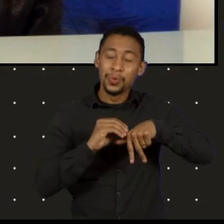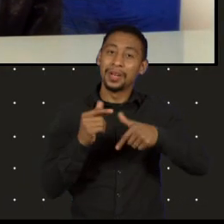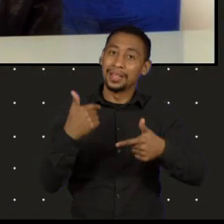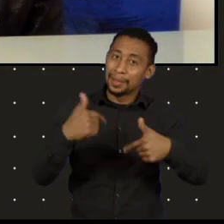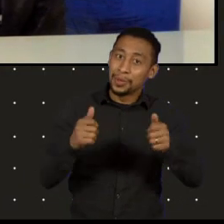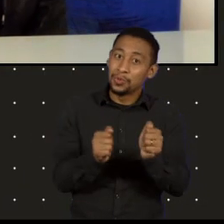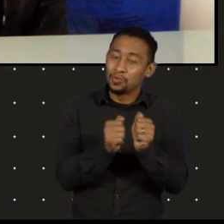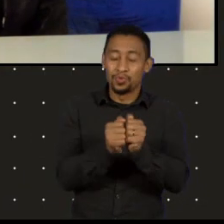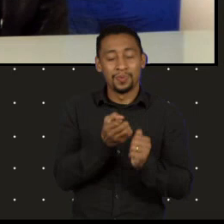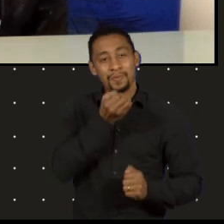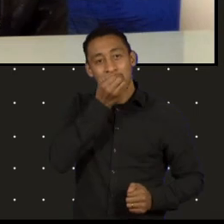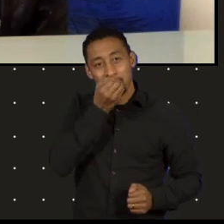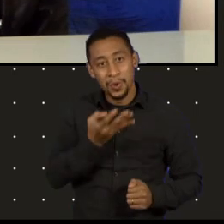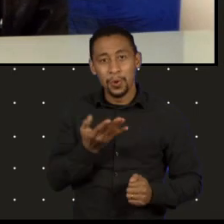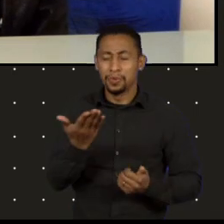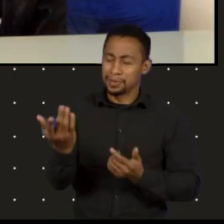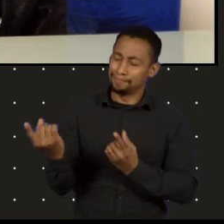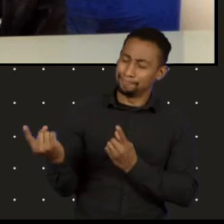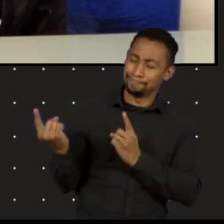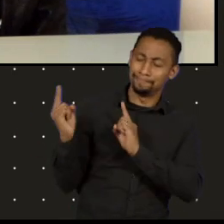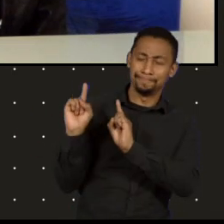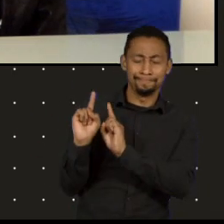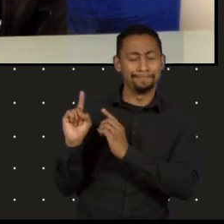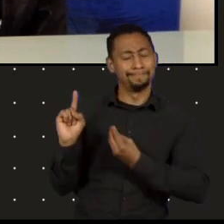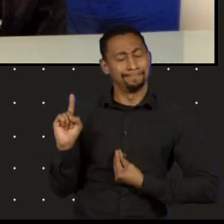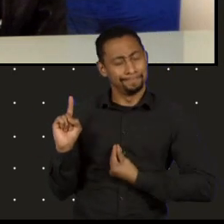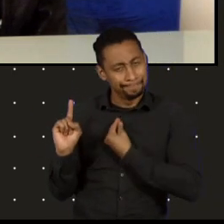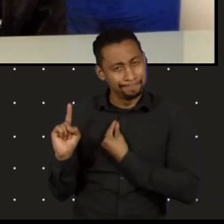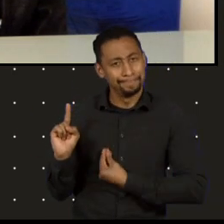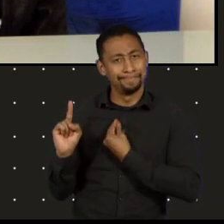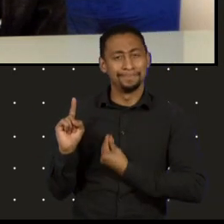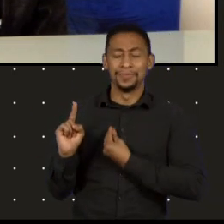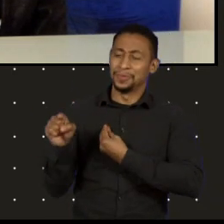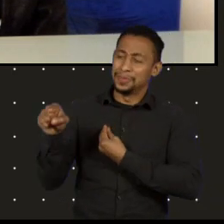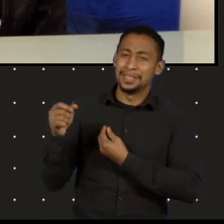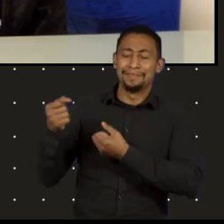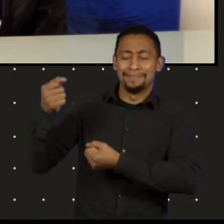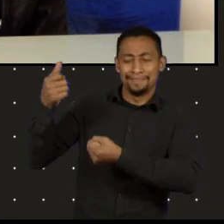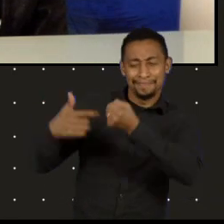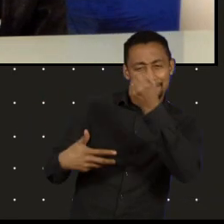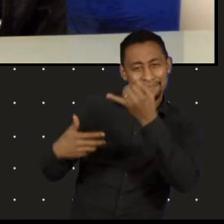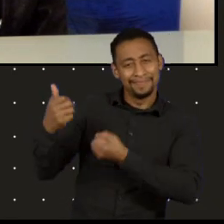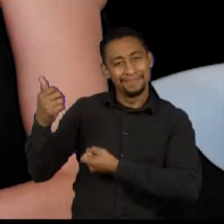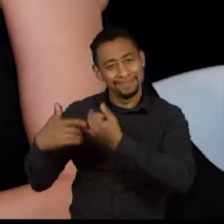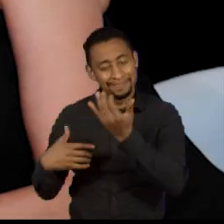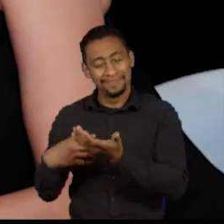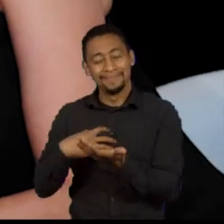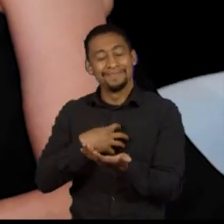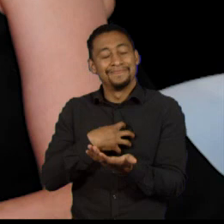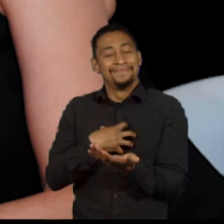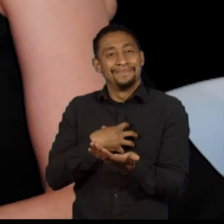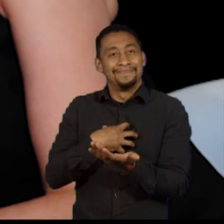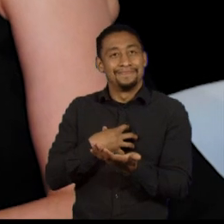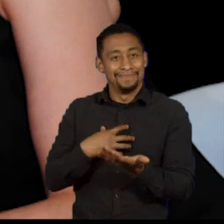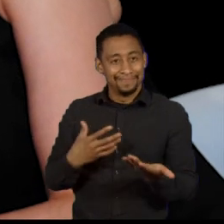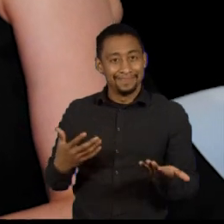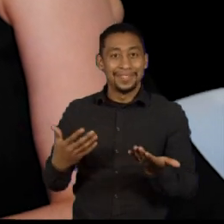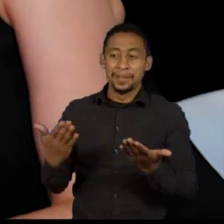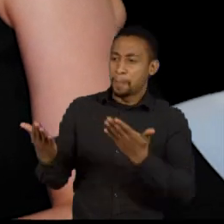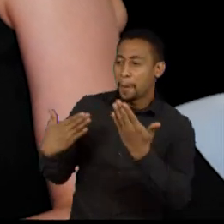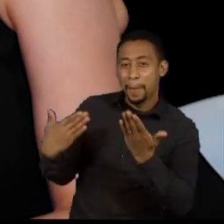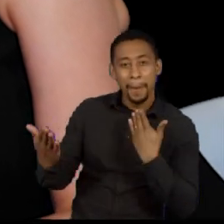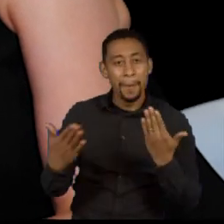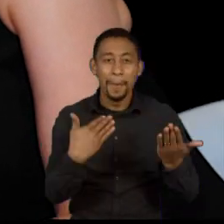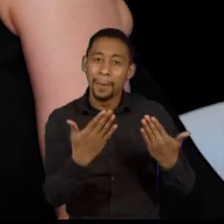O seu companheirismo, a sua presença, suas questões instigantes, o debater